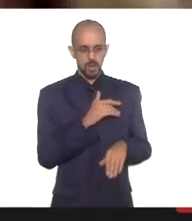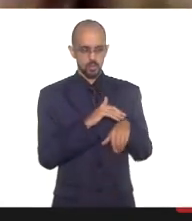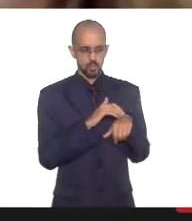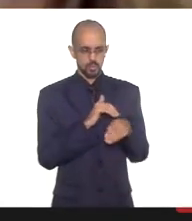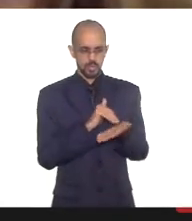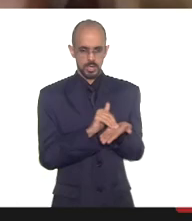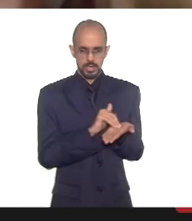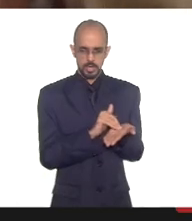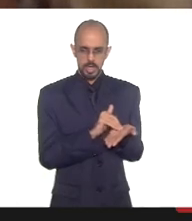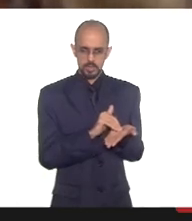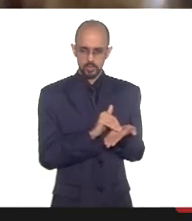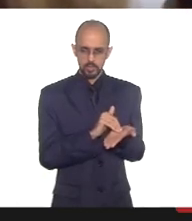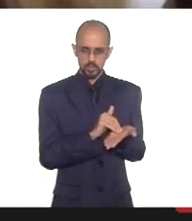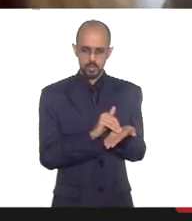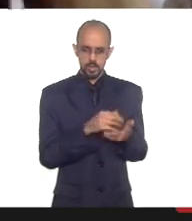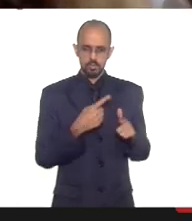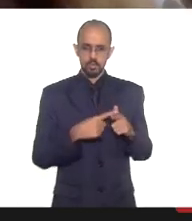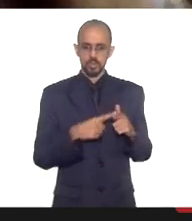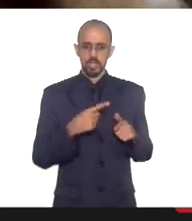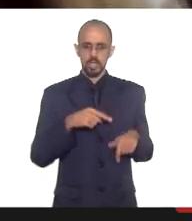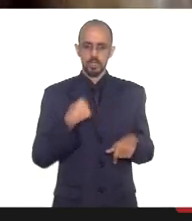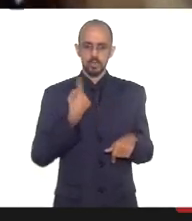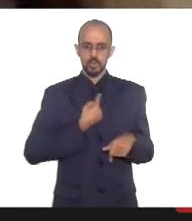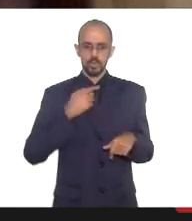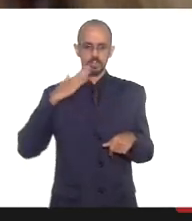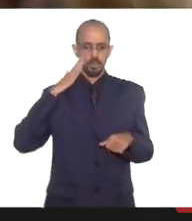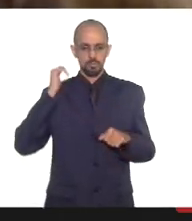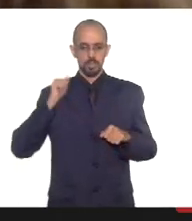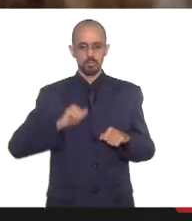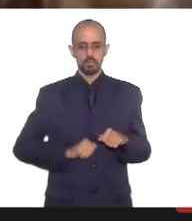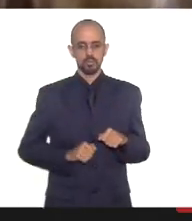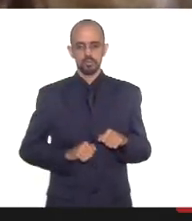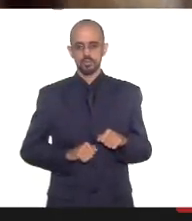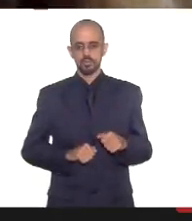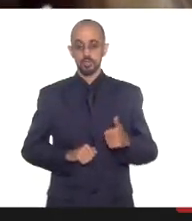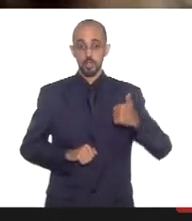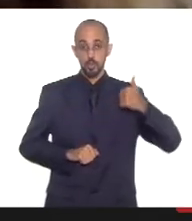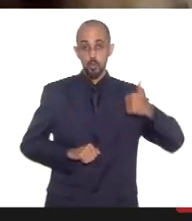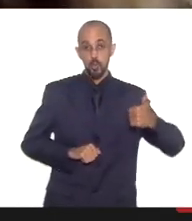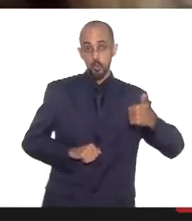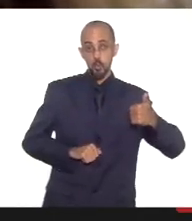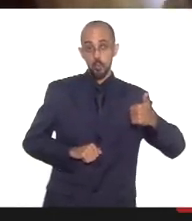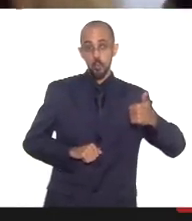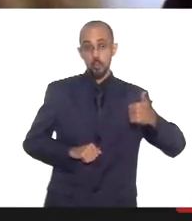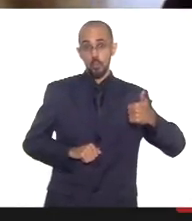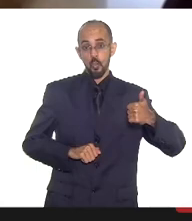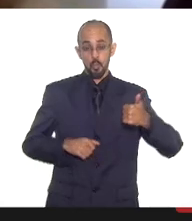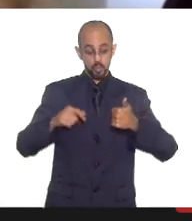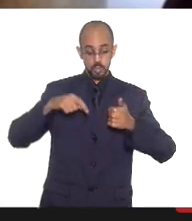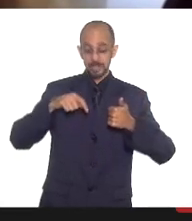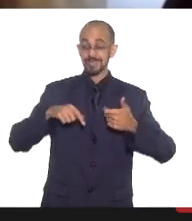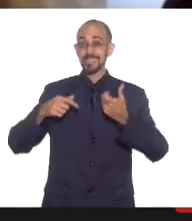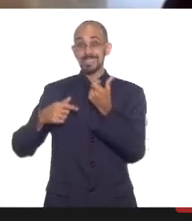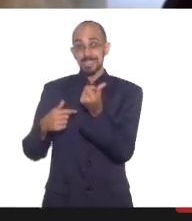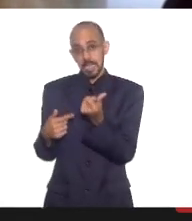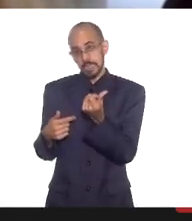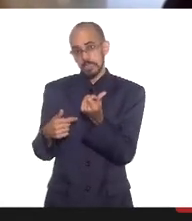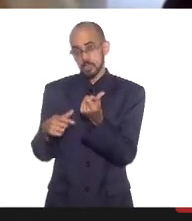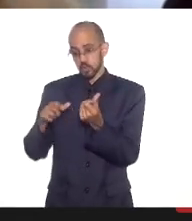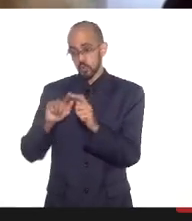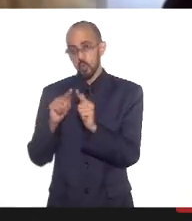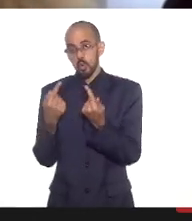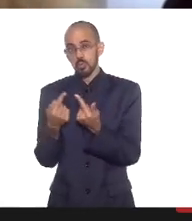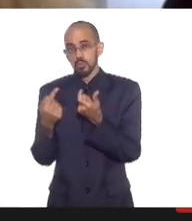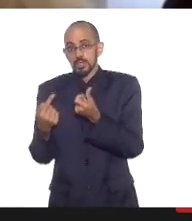Quem é que sabe se que um a quadra seis infectados pelo cozidos desenvolve